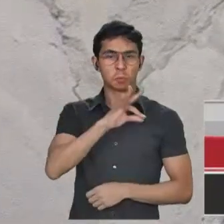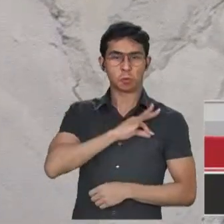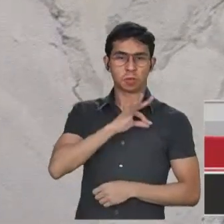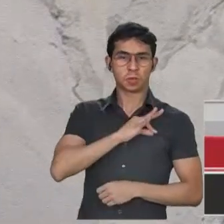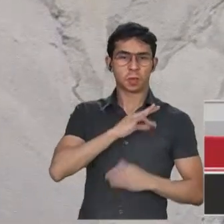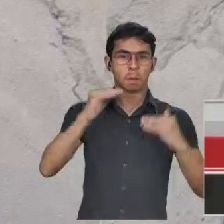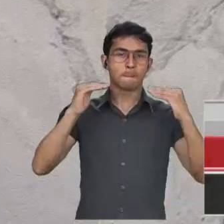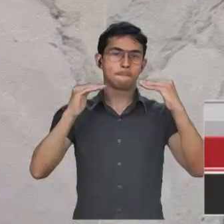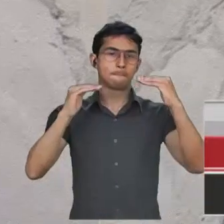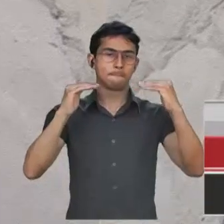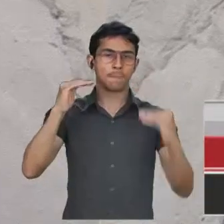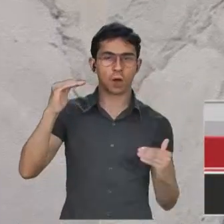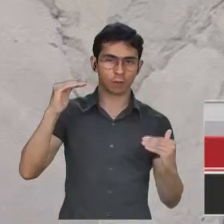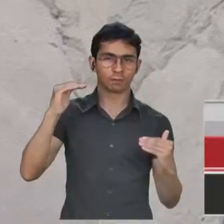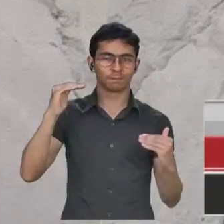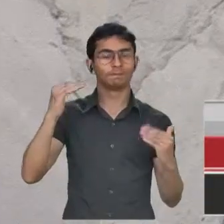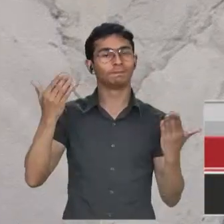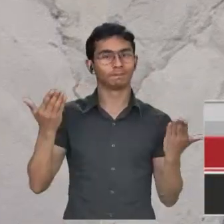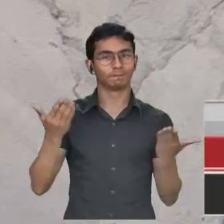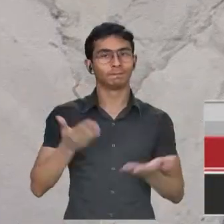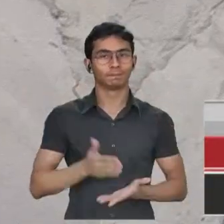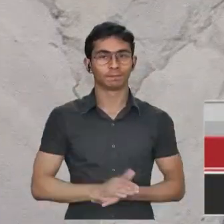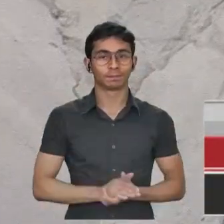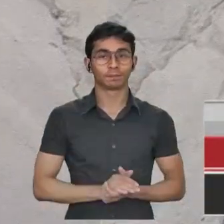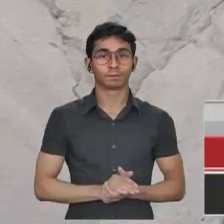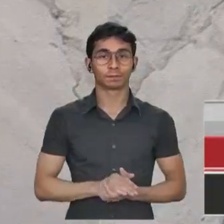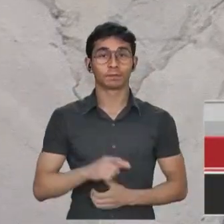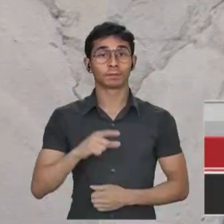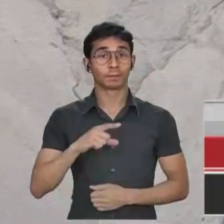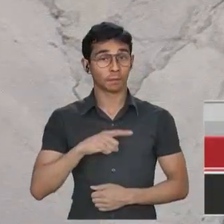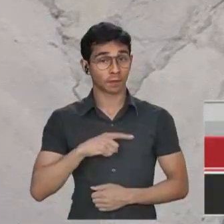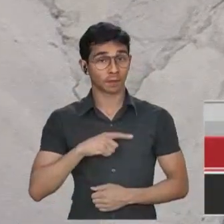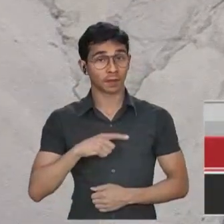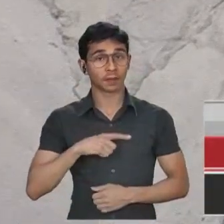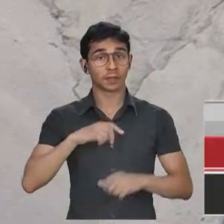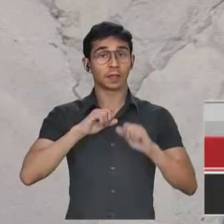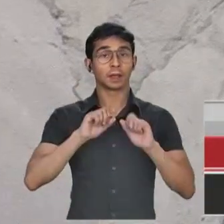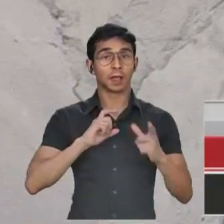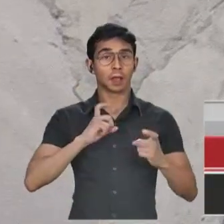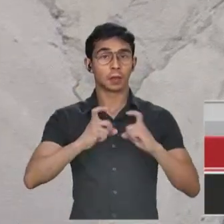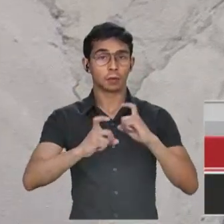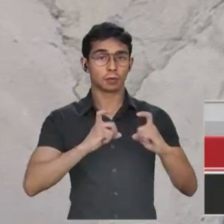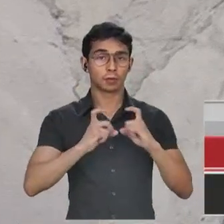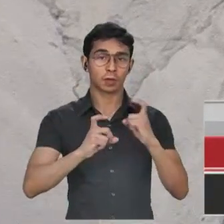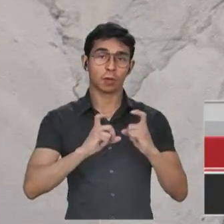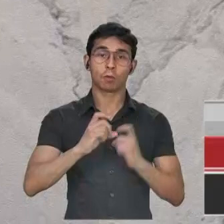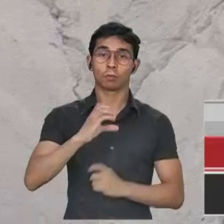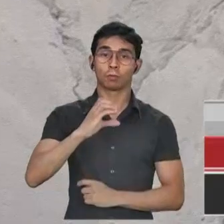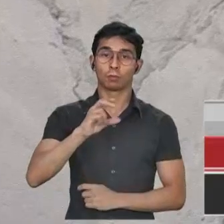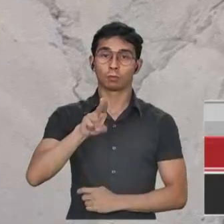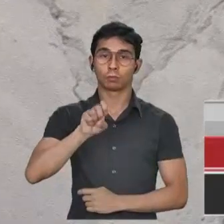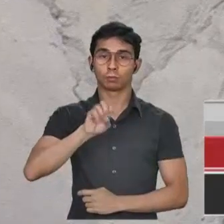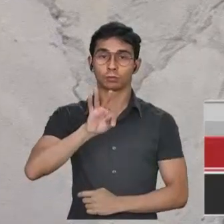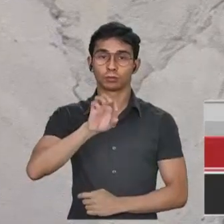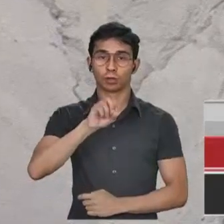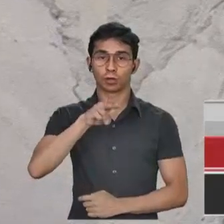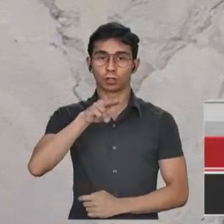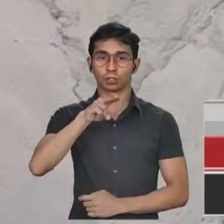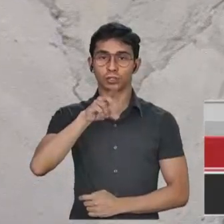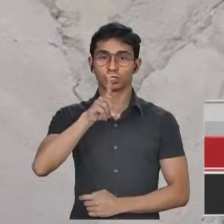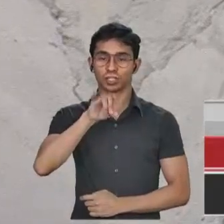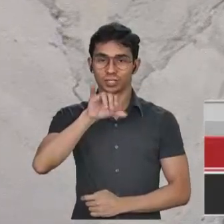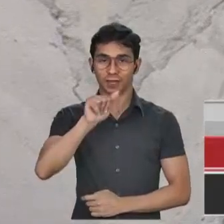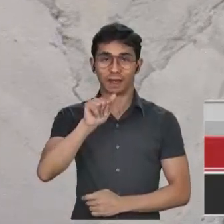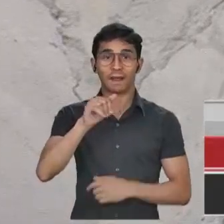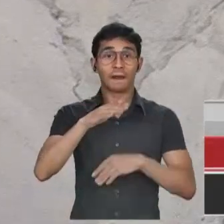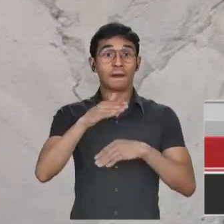entre outros tantos aí nós temos a famigerada audiência de custódia que coloca um monte de criminosos na rua as